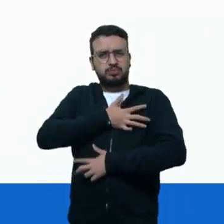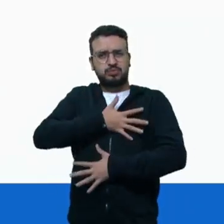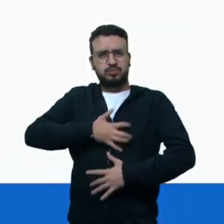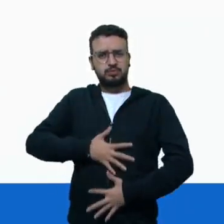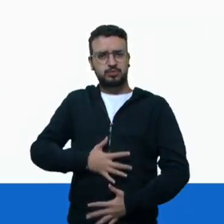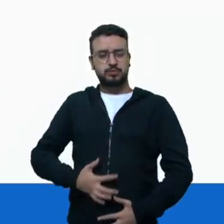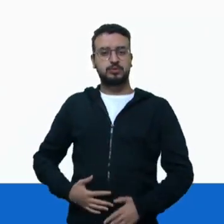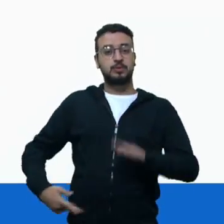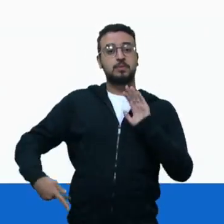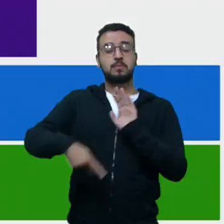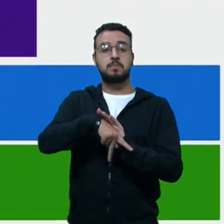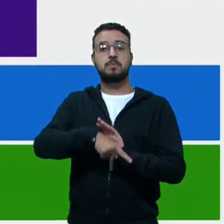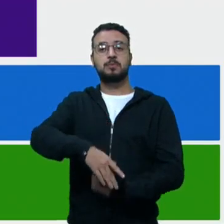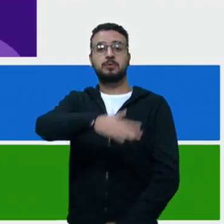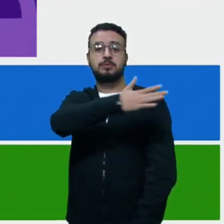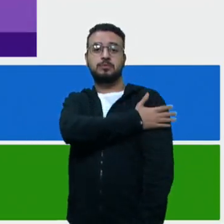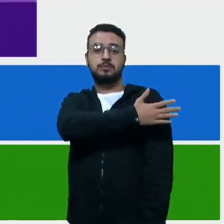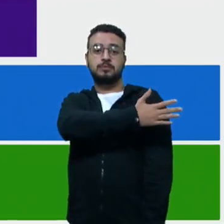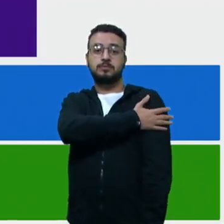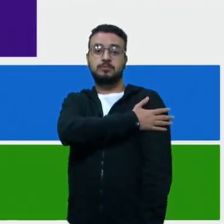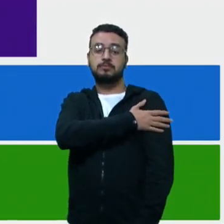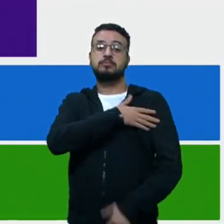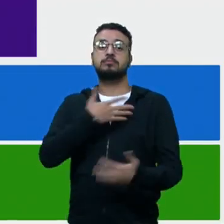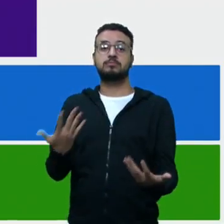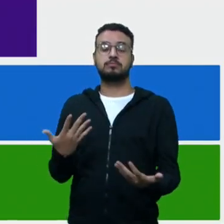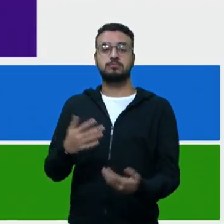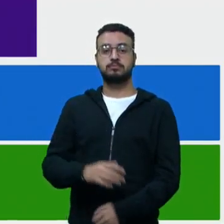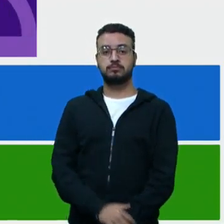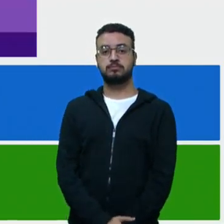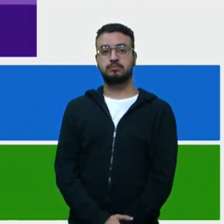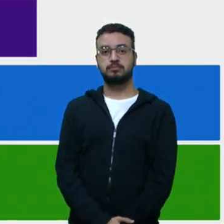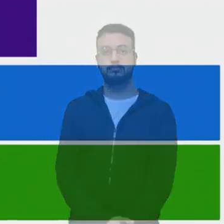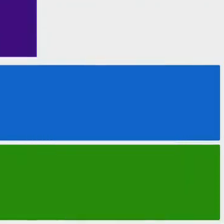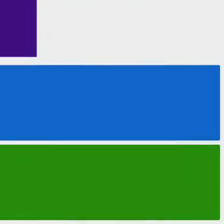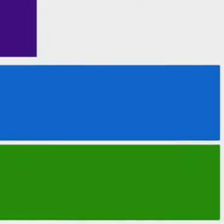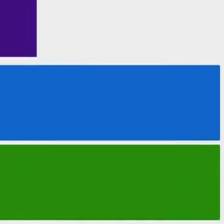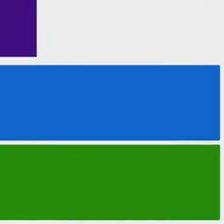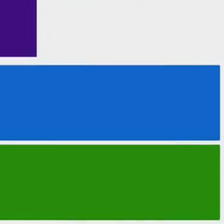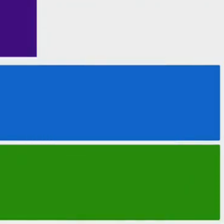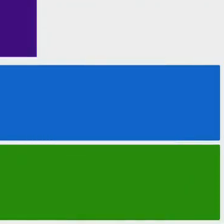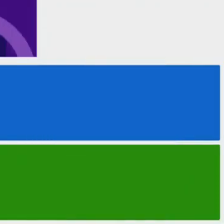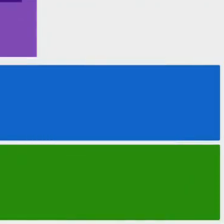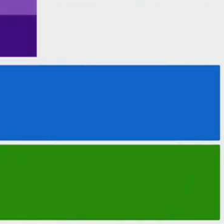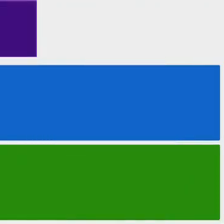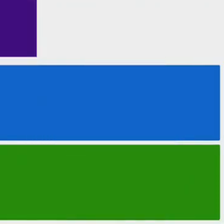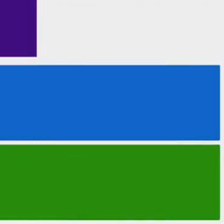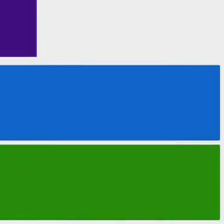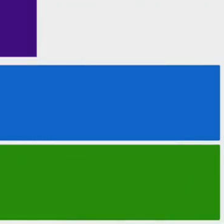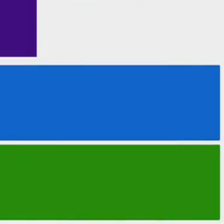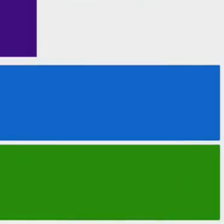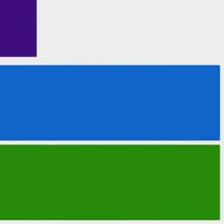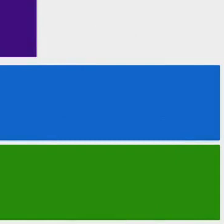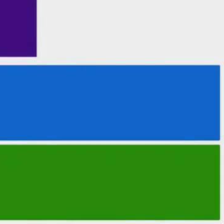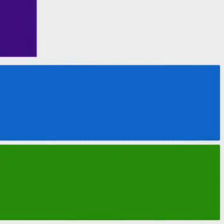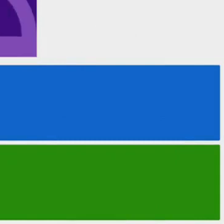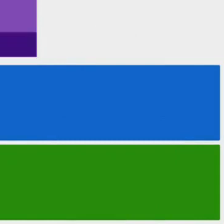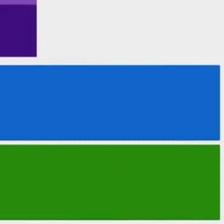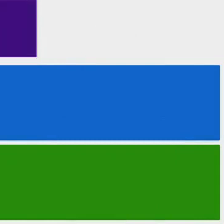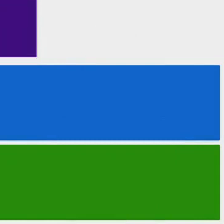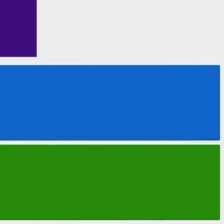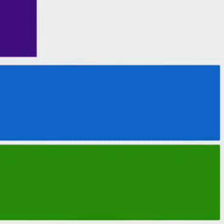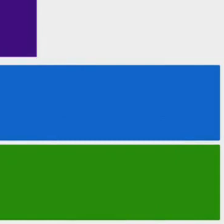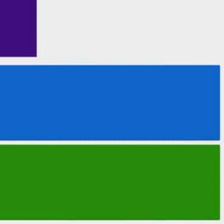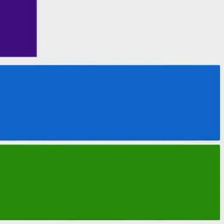supre a musculatura e a pele do membro superior? Plexo lombar, plexo sacral, plexo cervical ou plexo